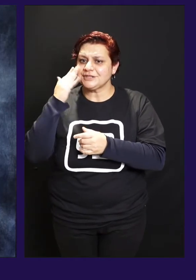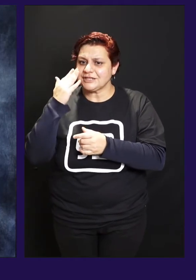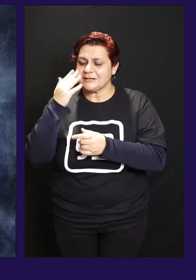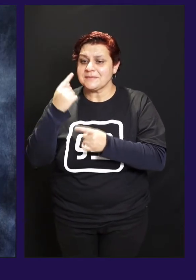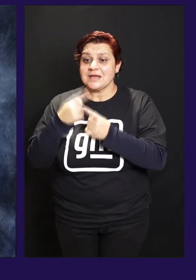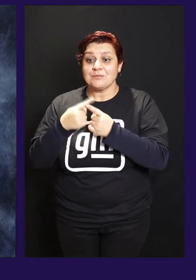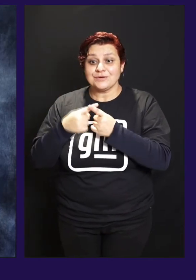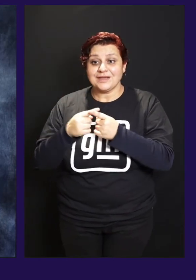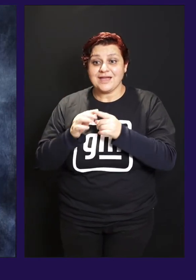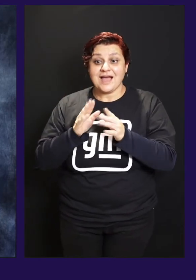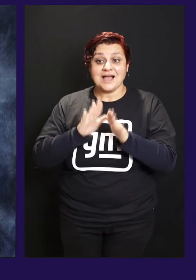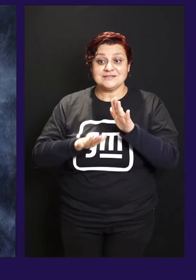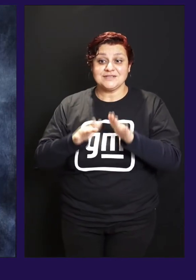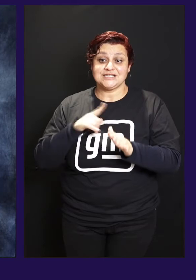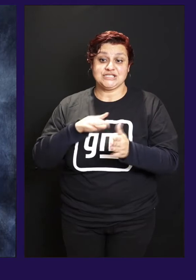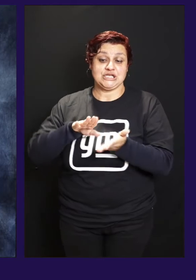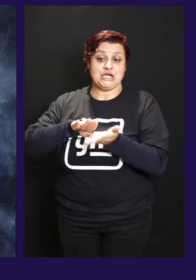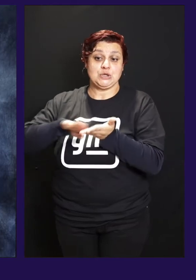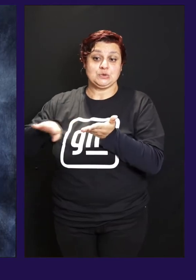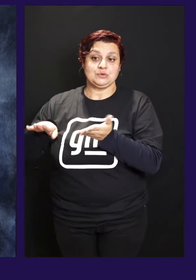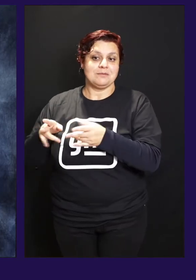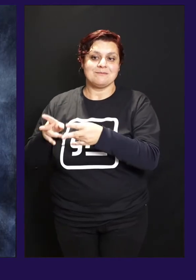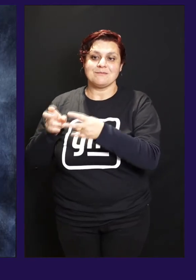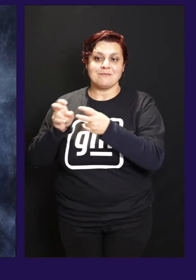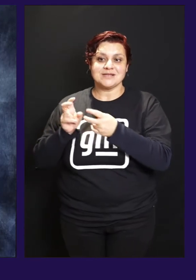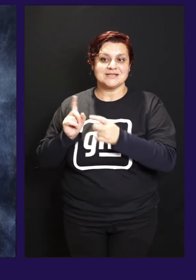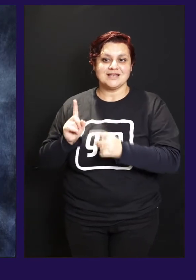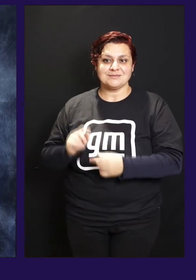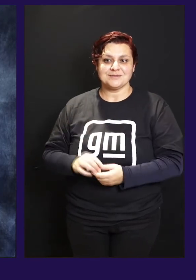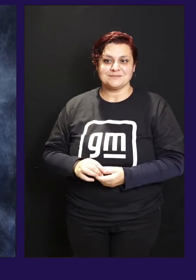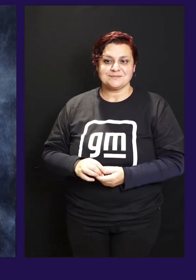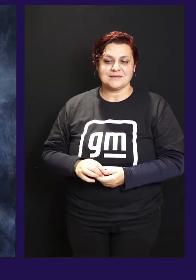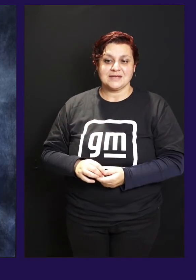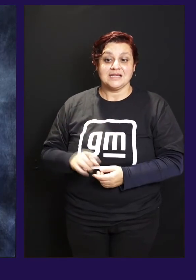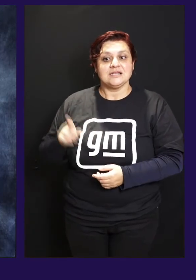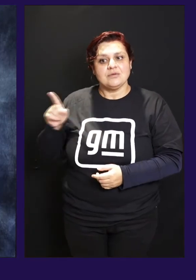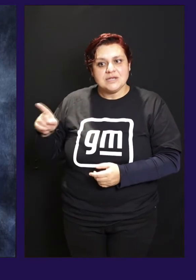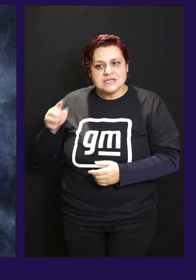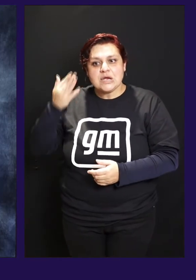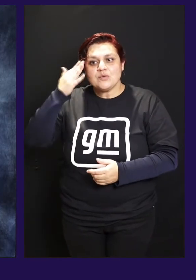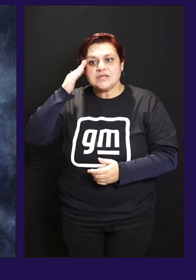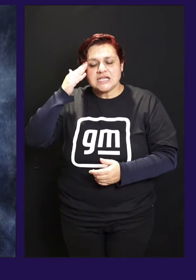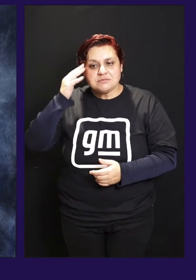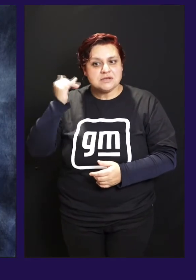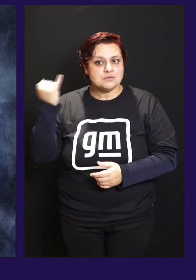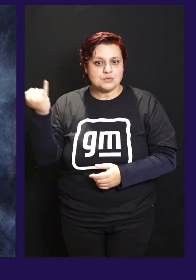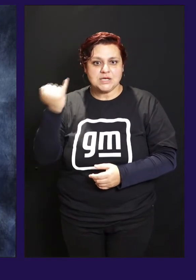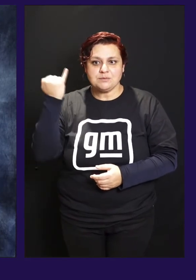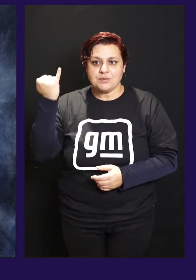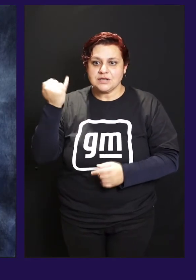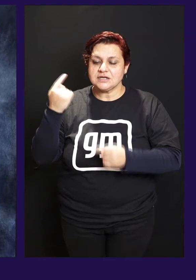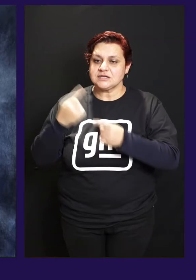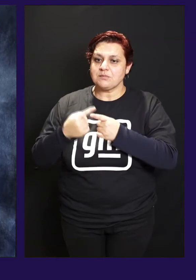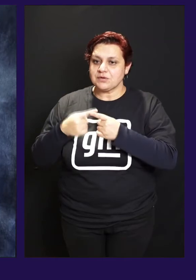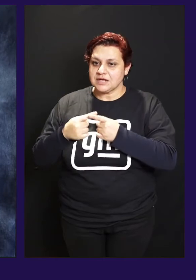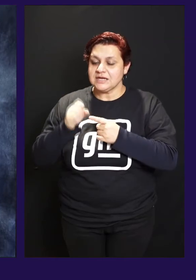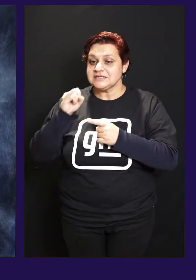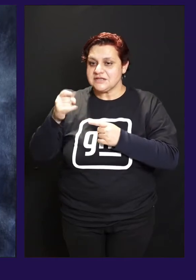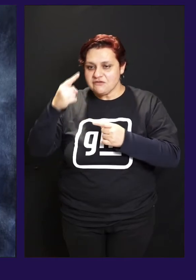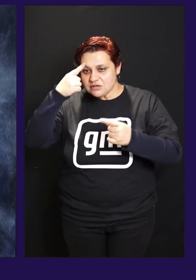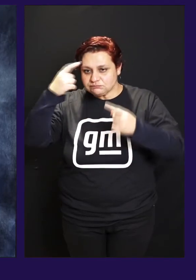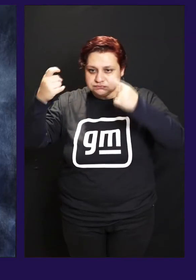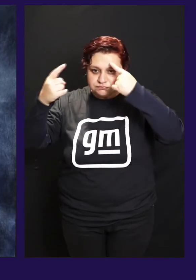de braille. E quando eu apertei o botão de braille, eu acessei um menu de voz, que me ajudou e me orientou a